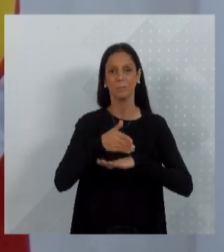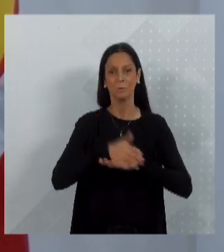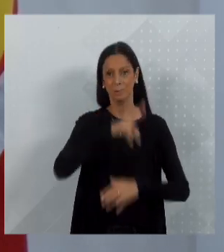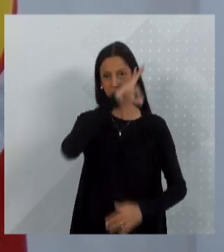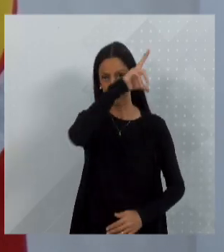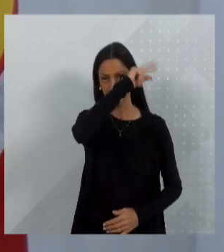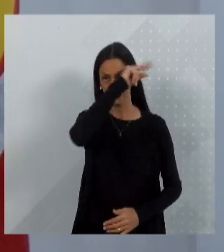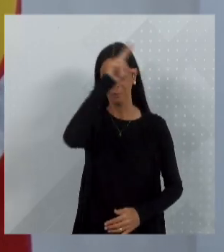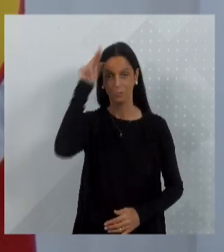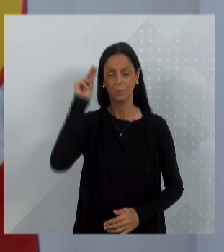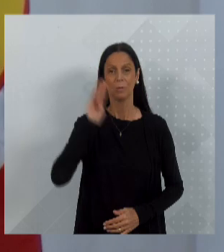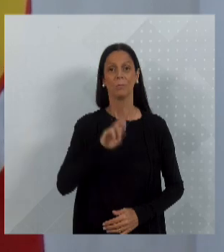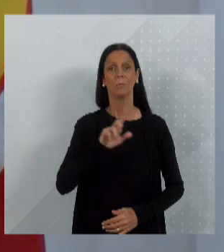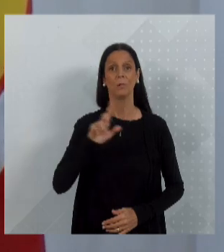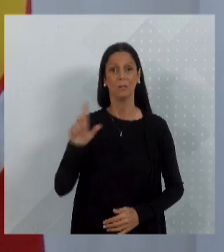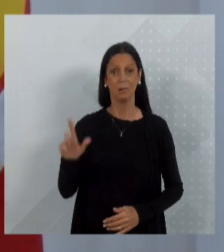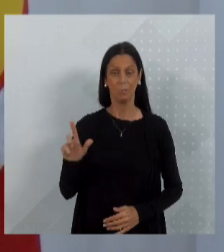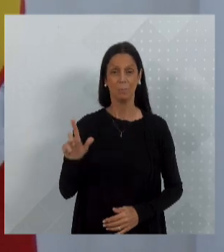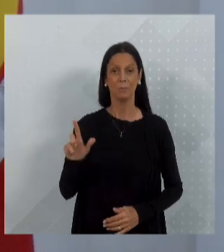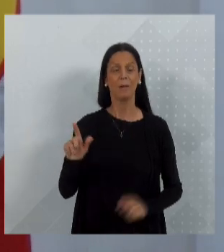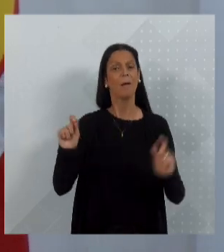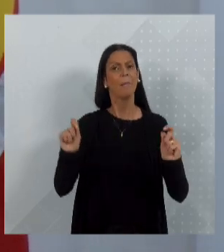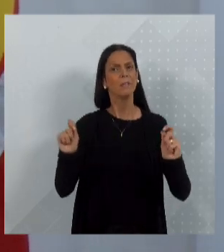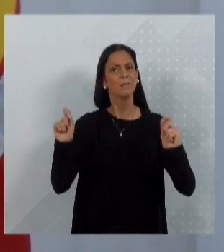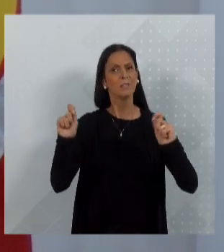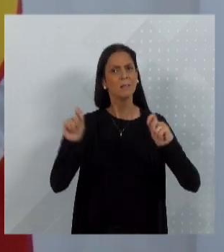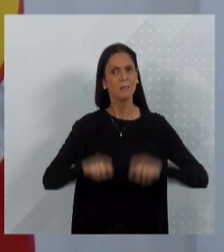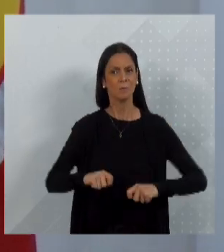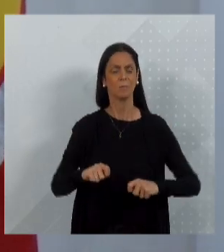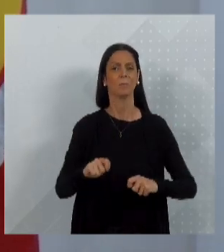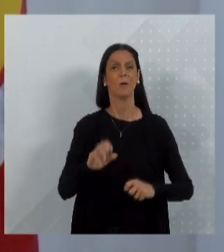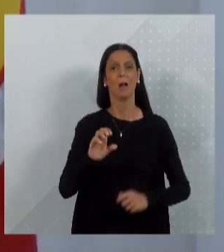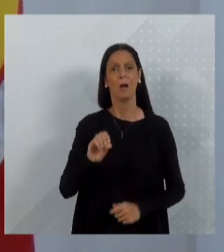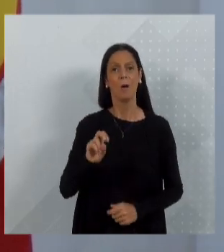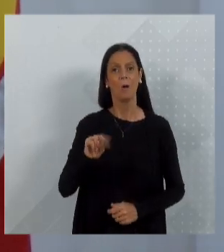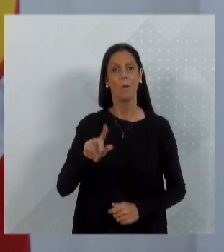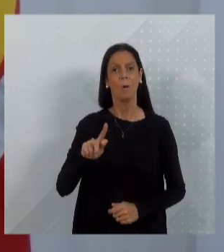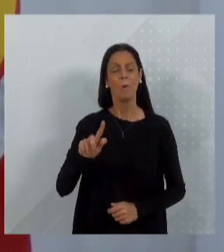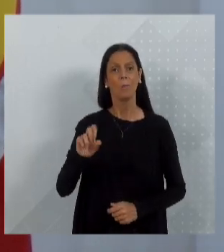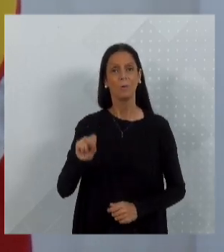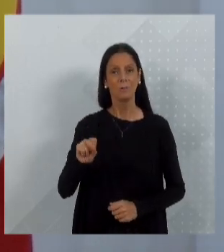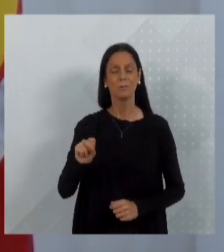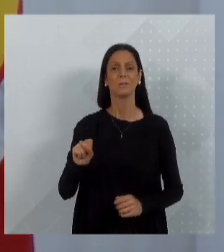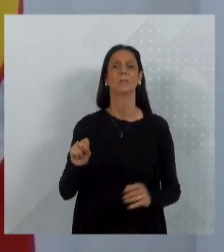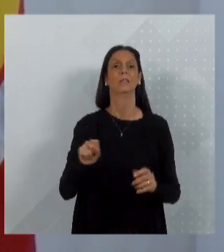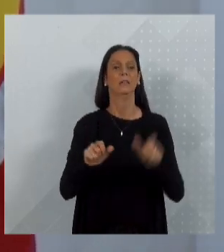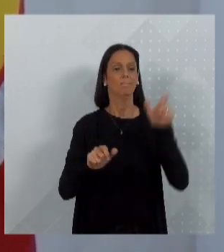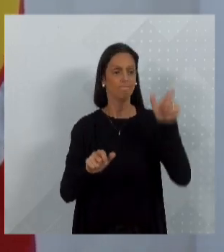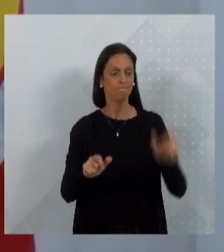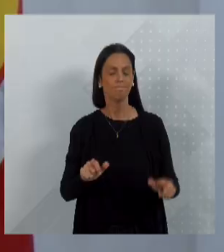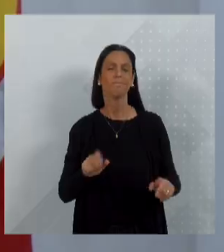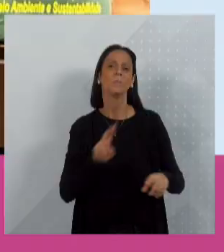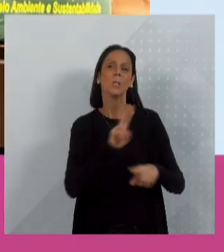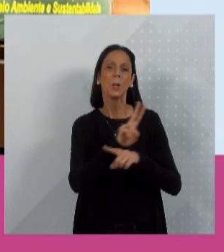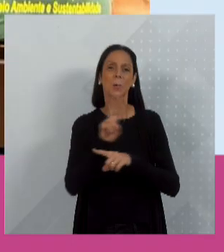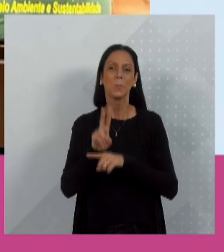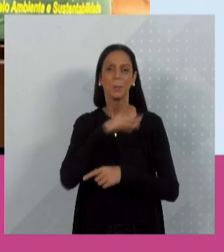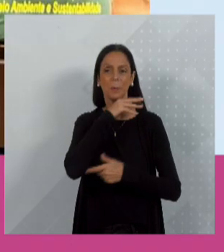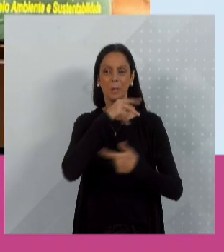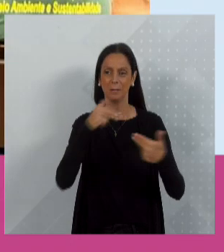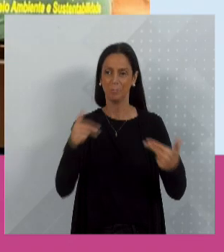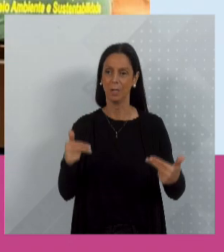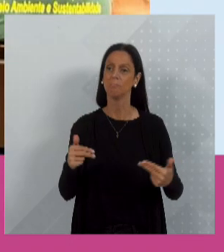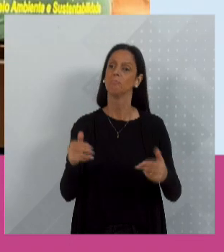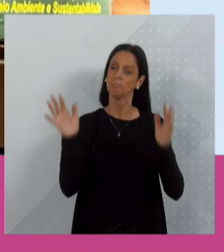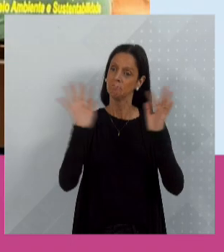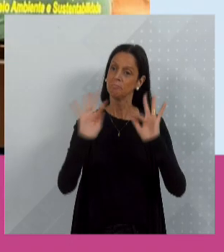Blumenau para capacitação para ONGs e protetoras independentes. Fiquei muito feliz,